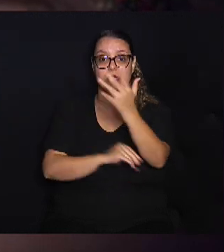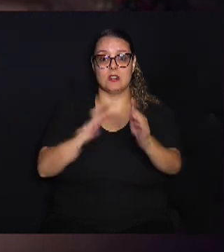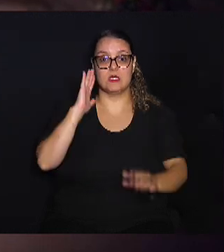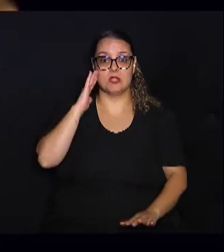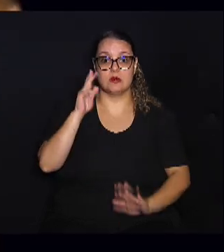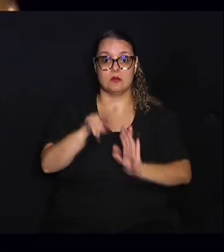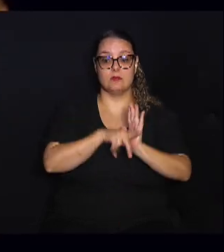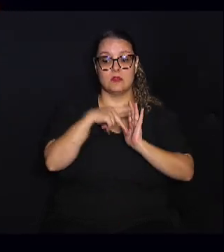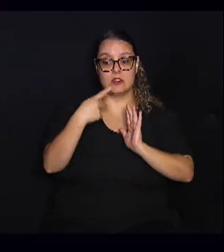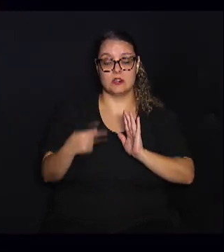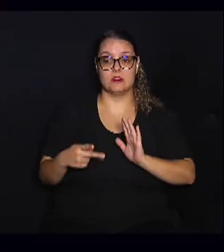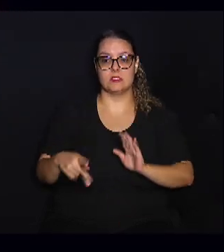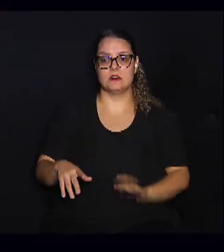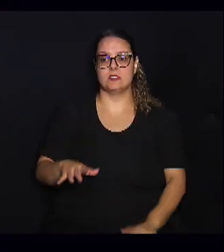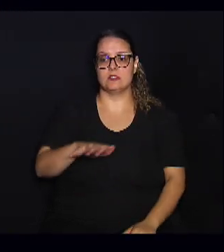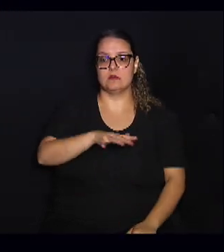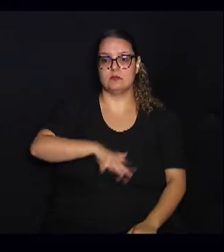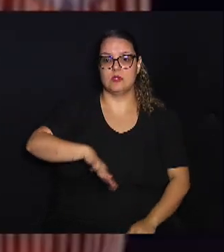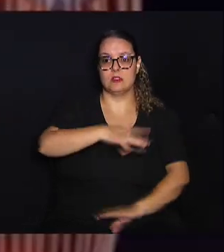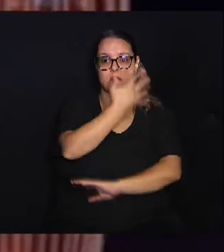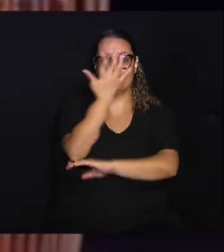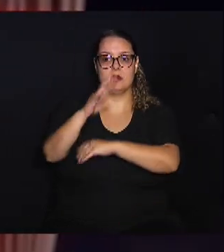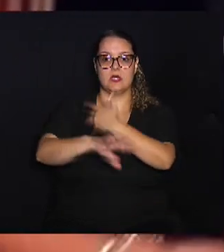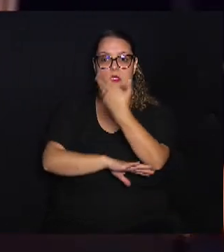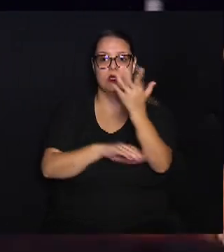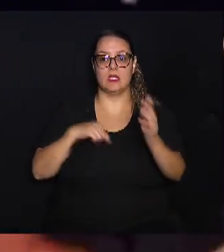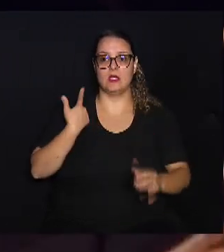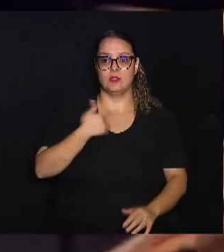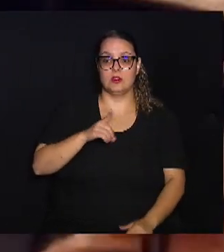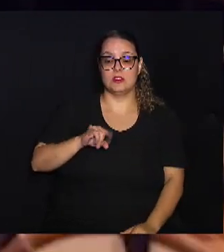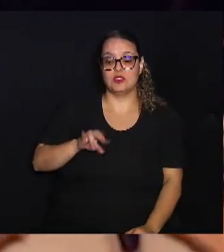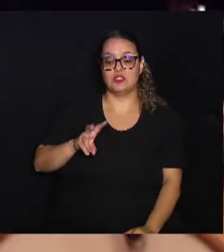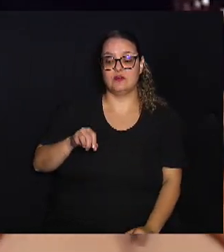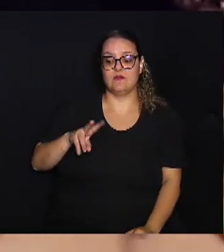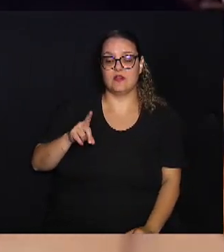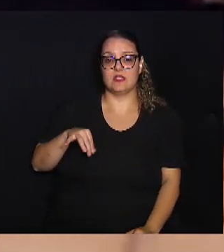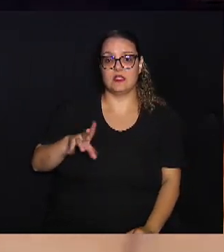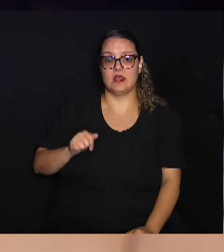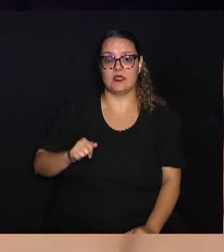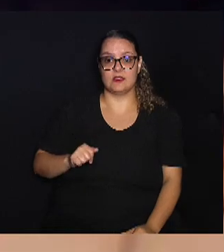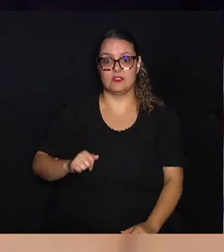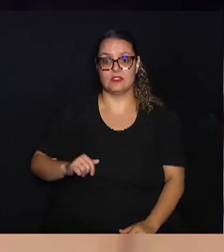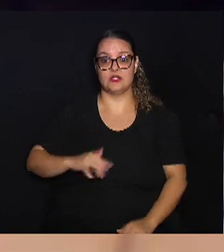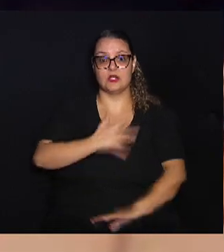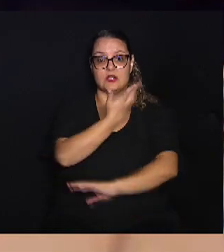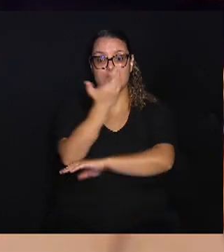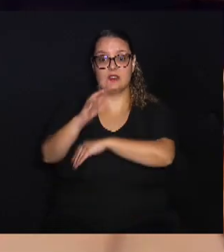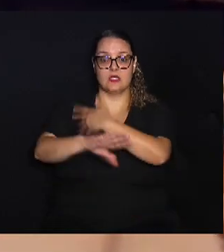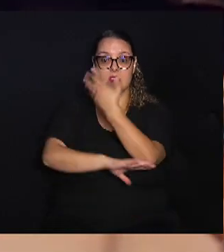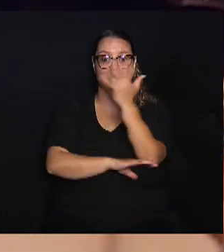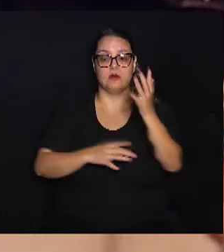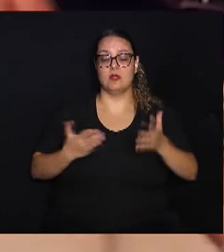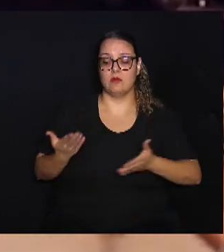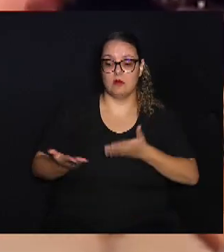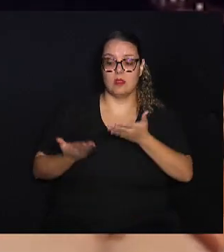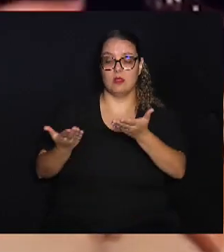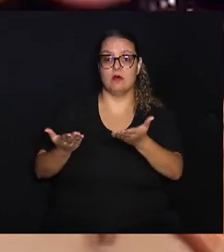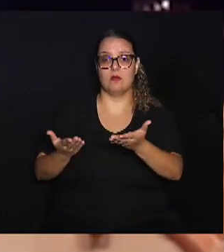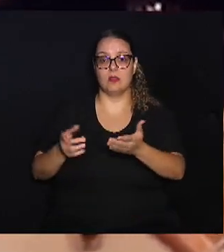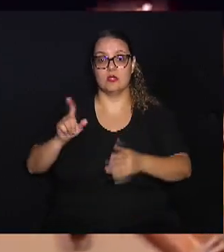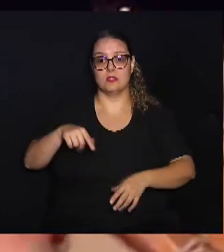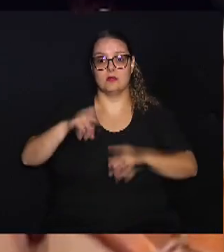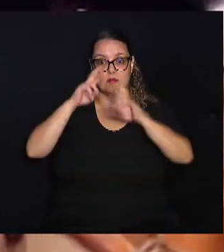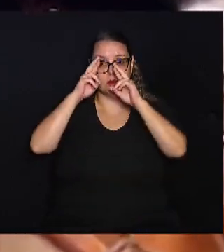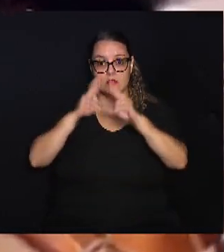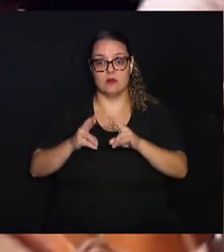dessa natureza. Então as nossas divindades, a natureza, ela é cultuada e por conta disso ela é muito respeitada